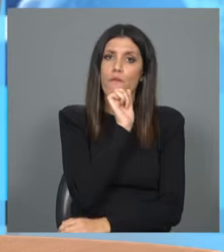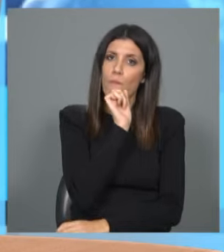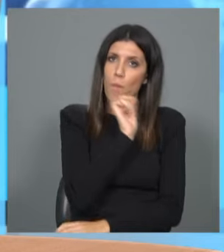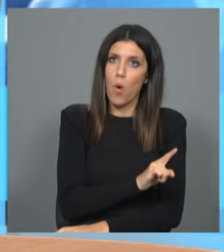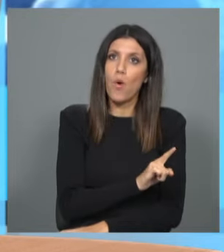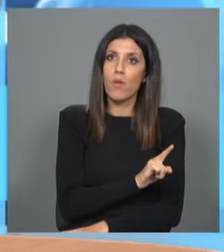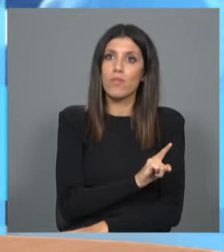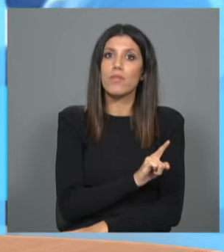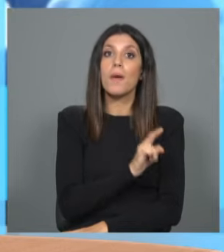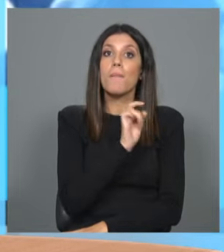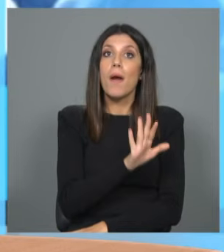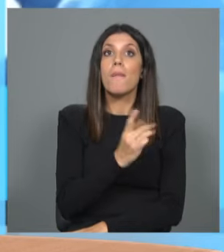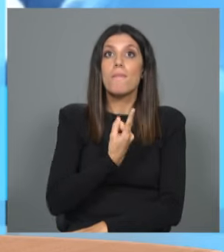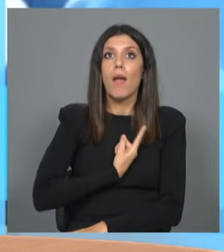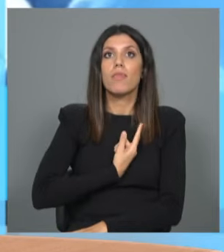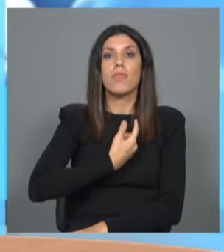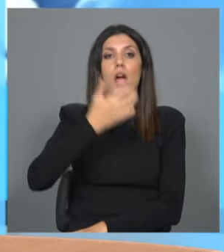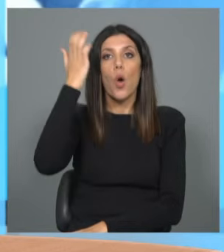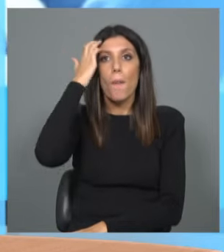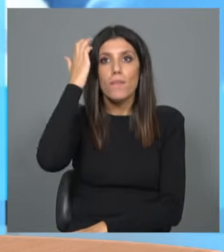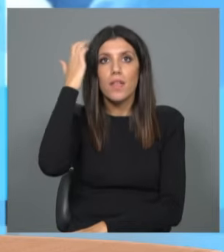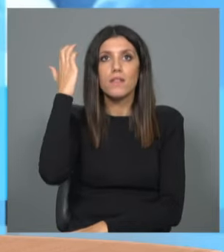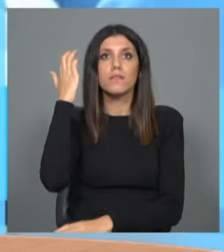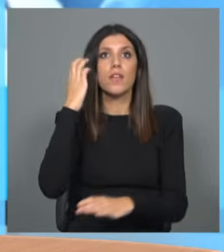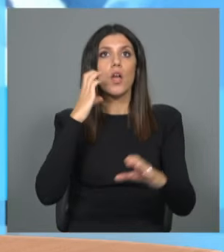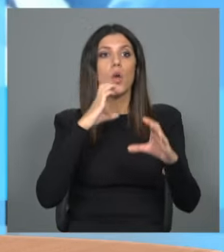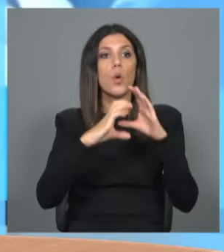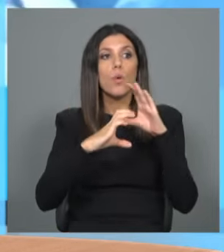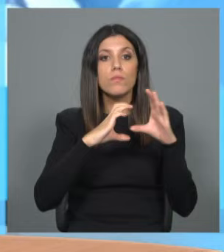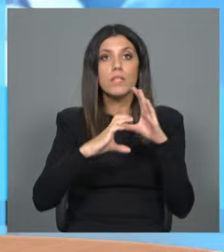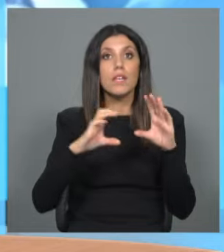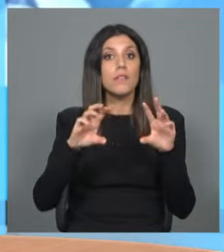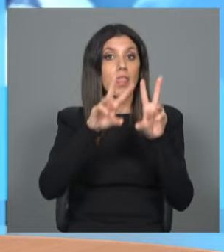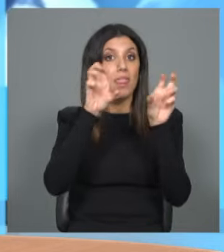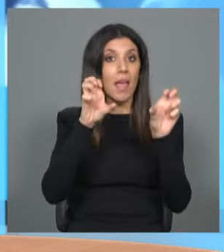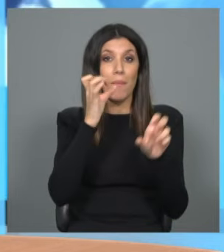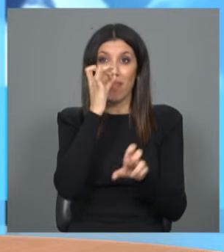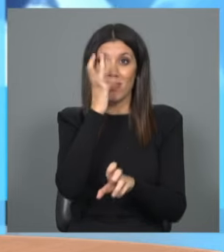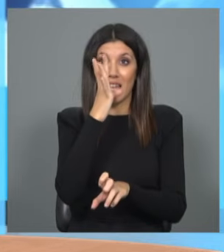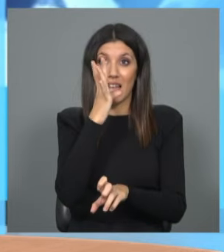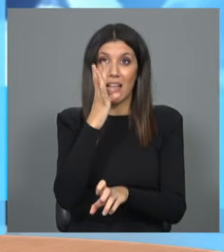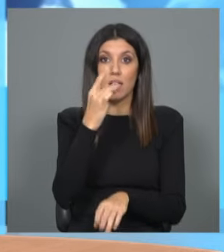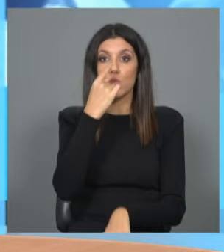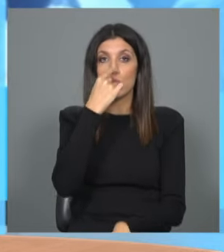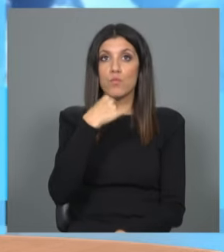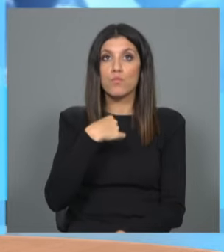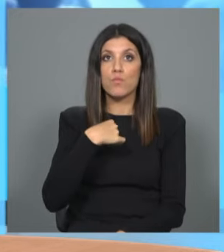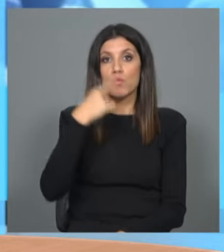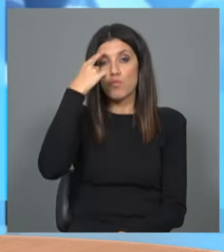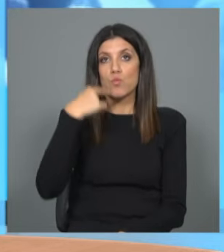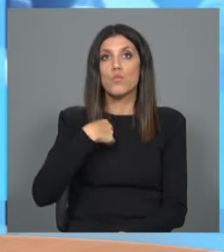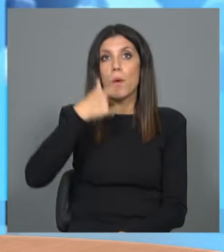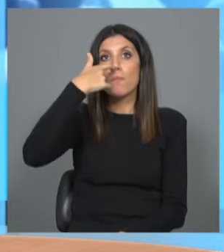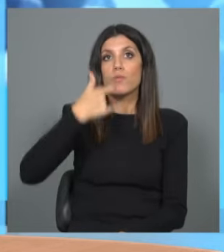planeamento implica competência em comunicar sobre assuntos mais difíceis. E sabemos que os especialistas em cuidados paliativos têm